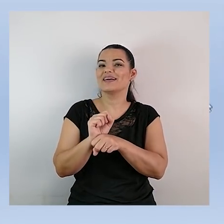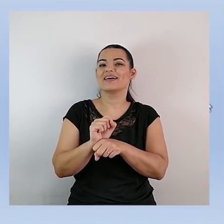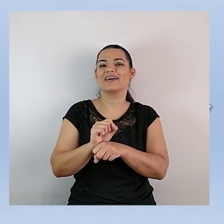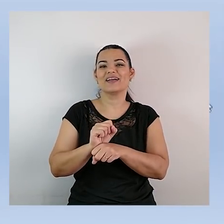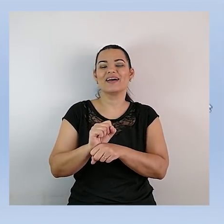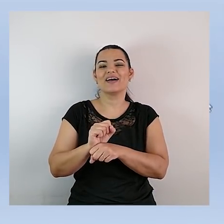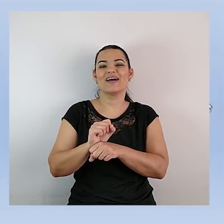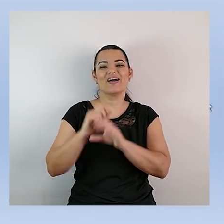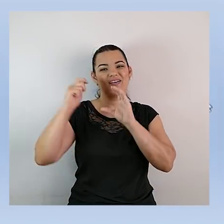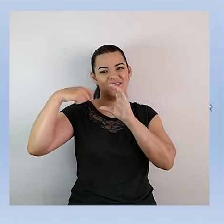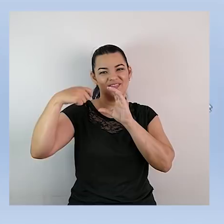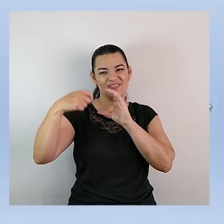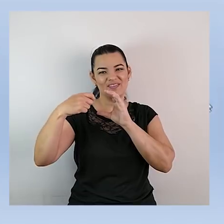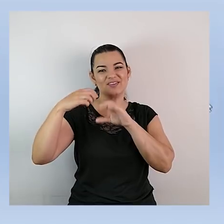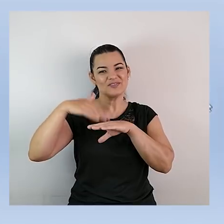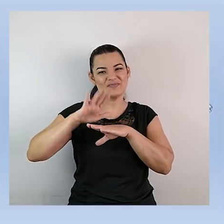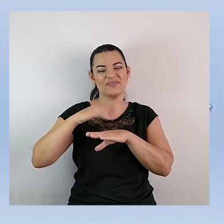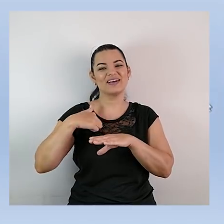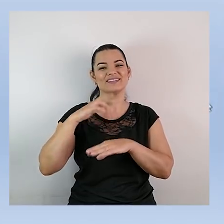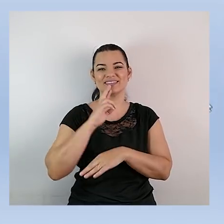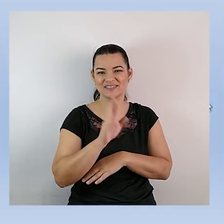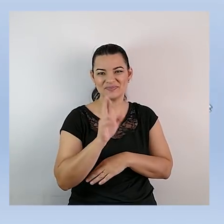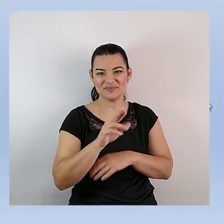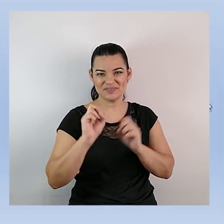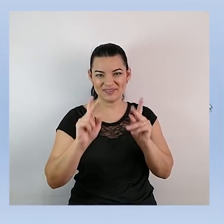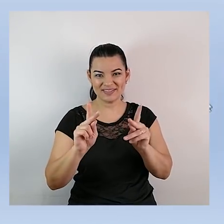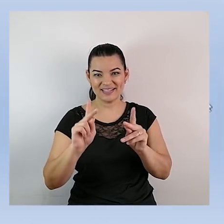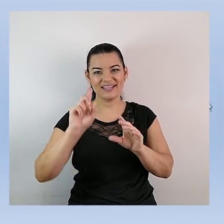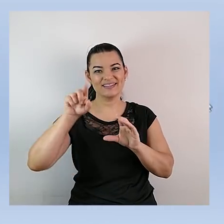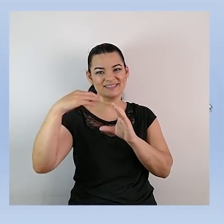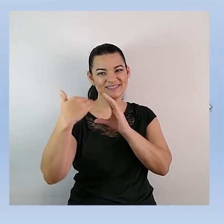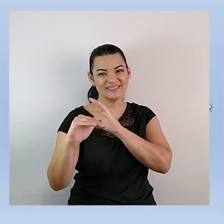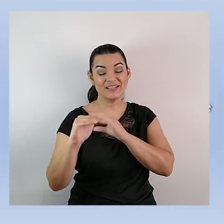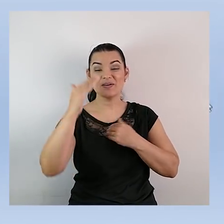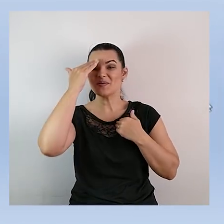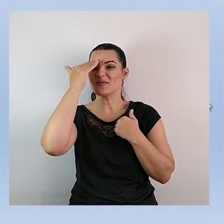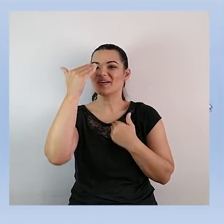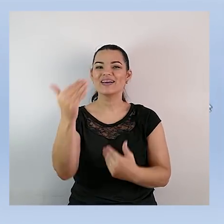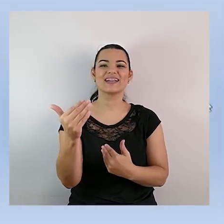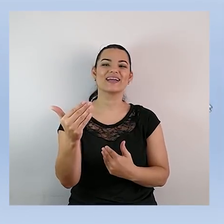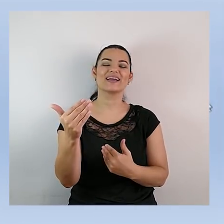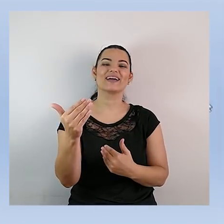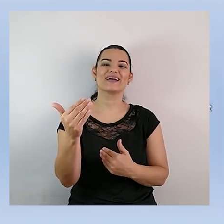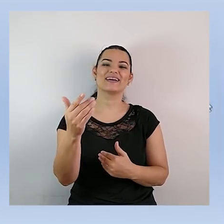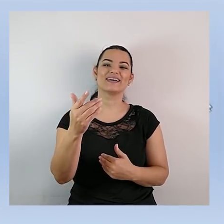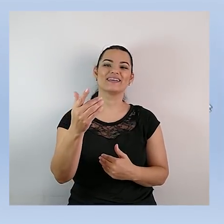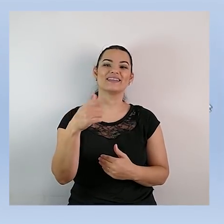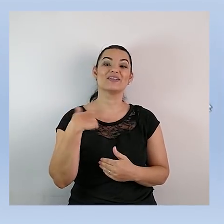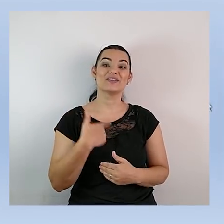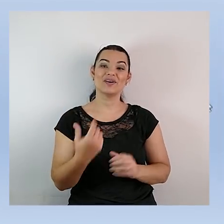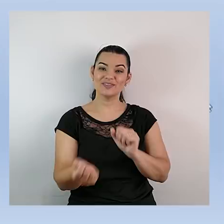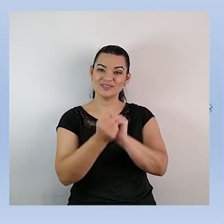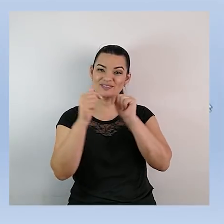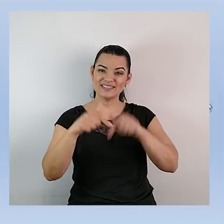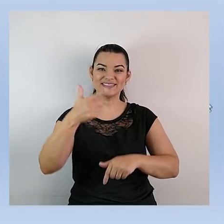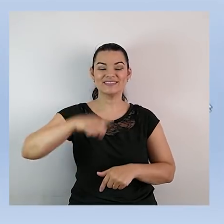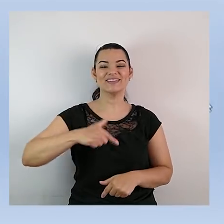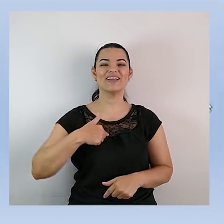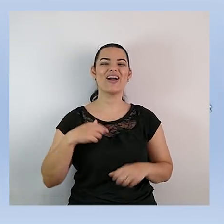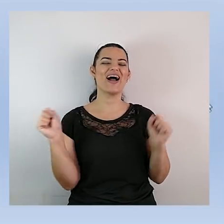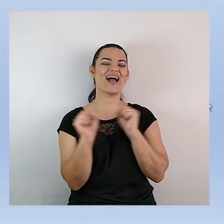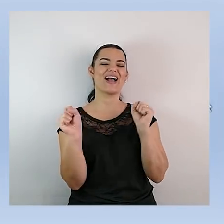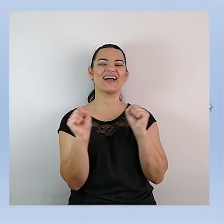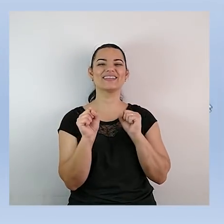próximos vídeos que a gente vai respondê-las, ok? Muito obrigado por estarem aqui mais uma vez e estou